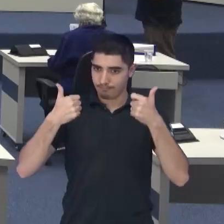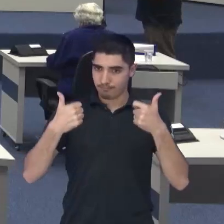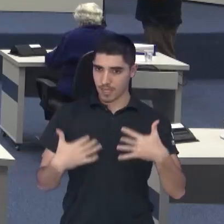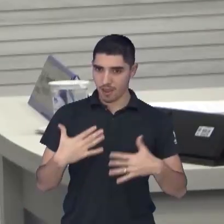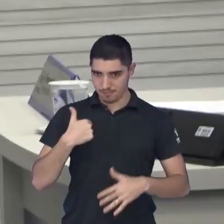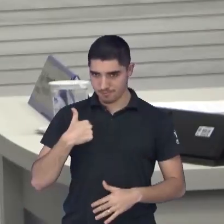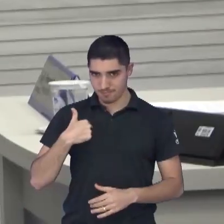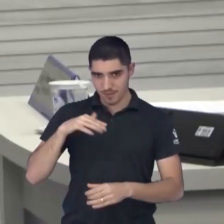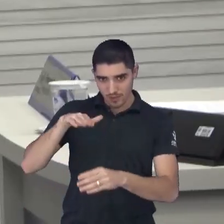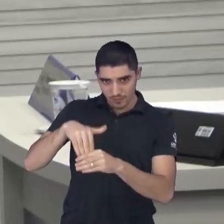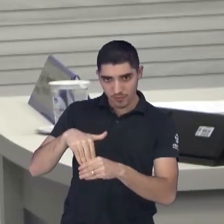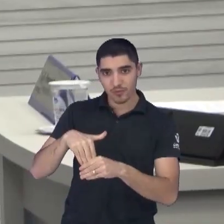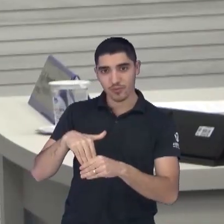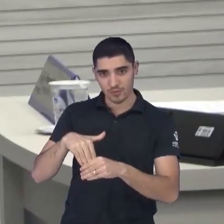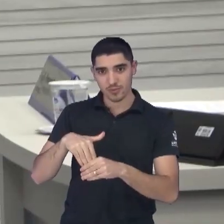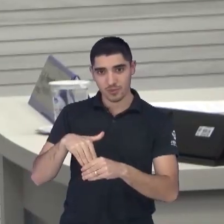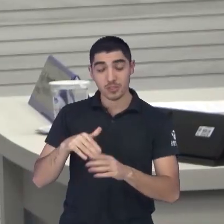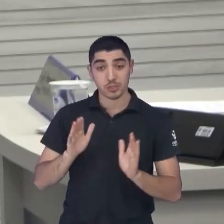da